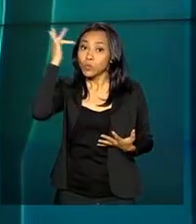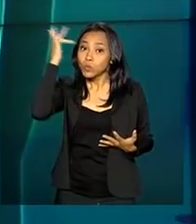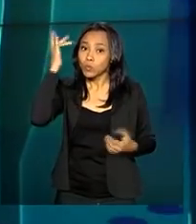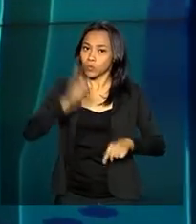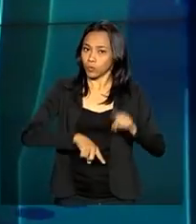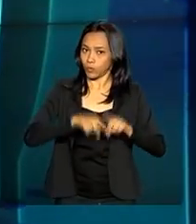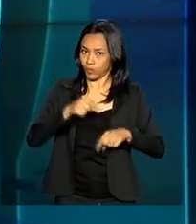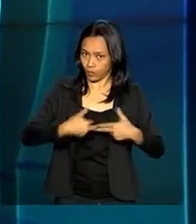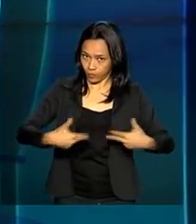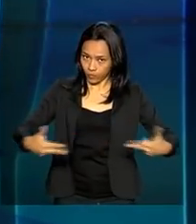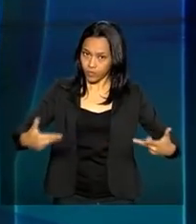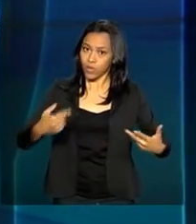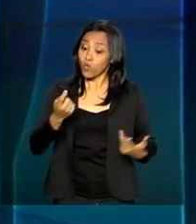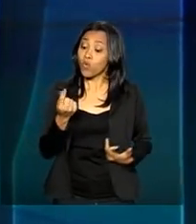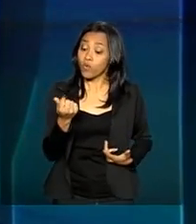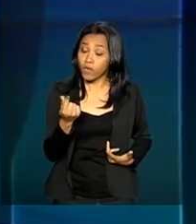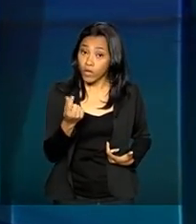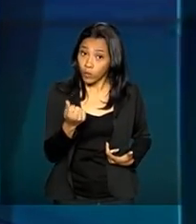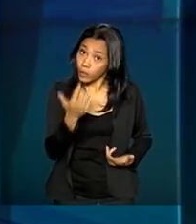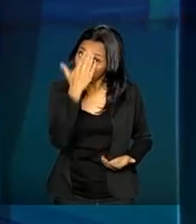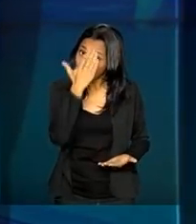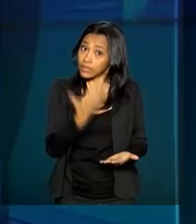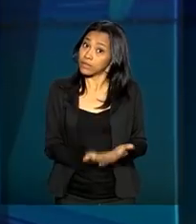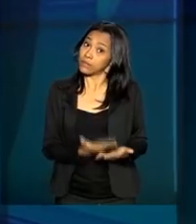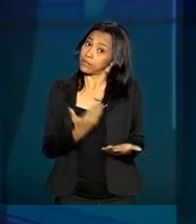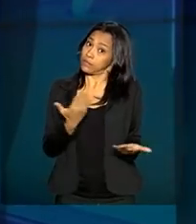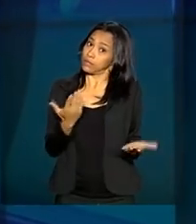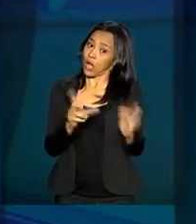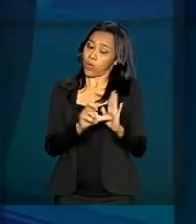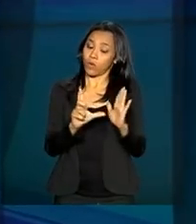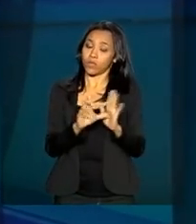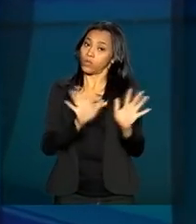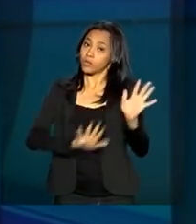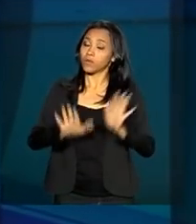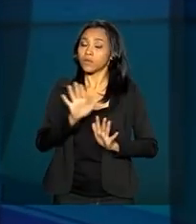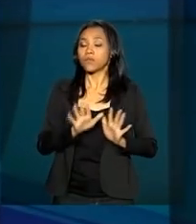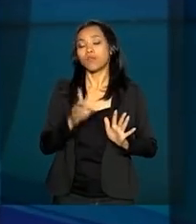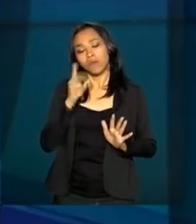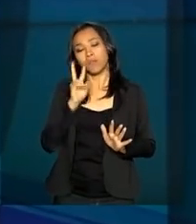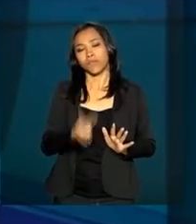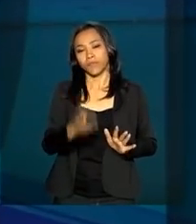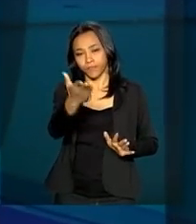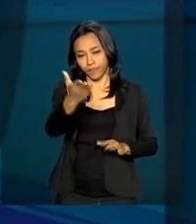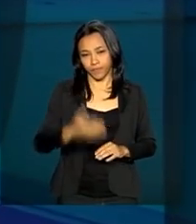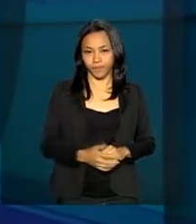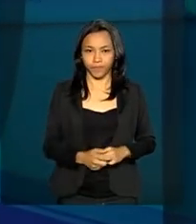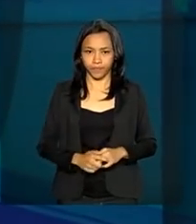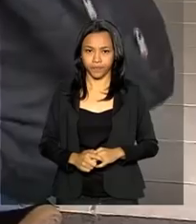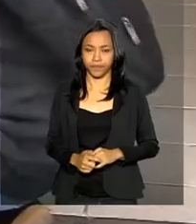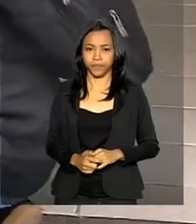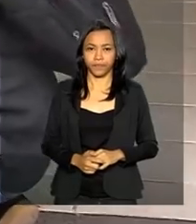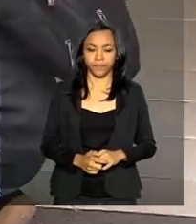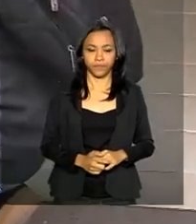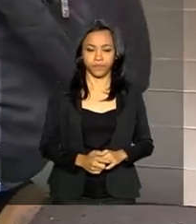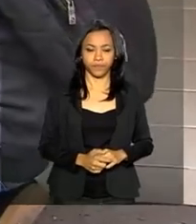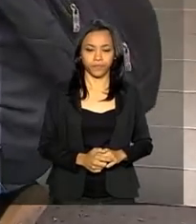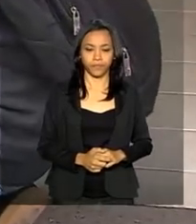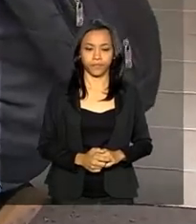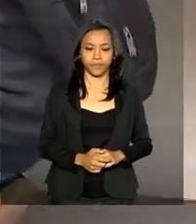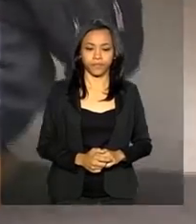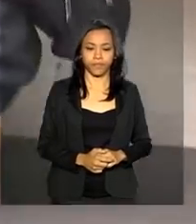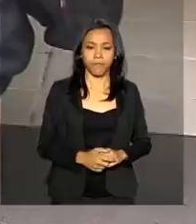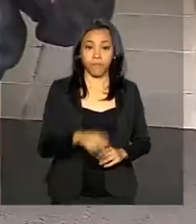no nail da vamos ver na reportagem de Ricardo Ferraz